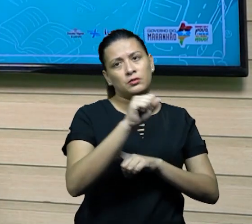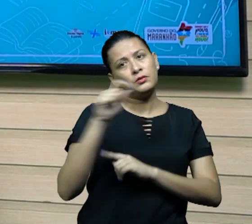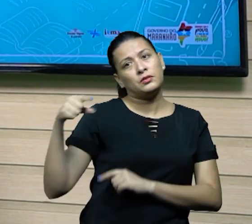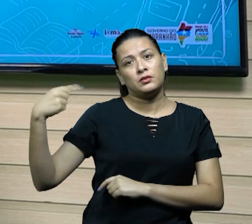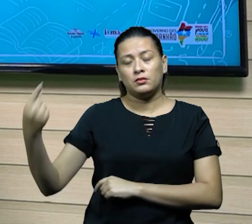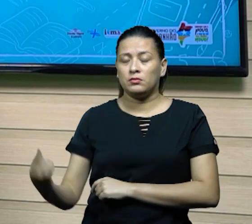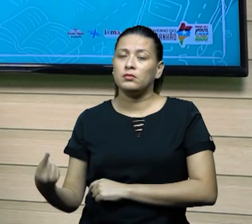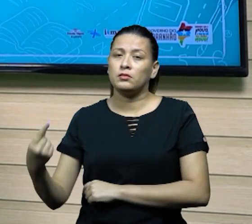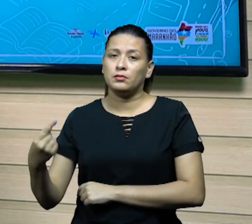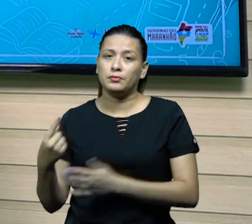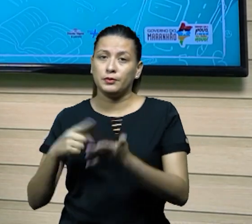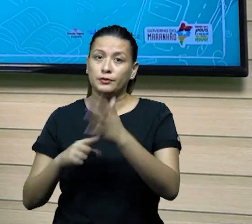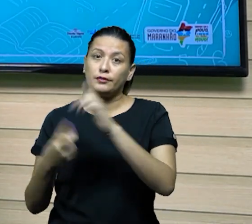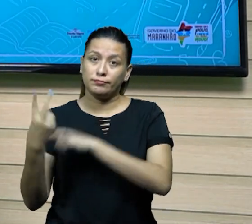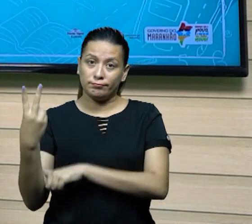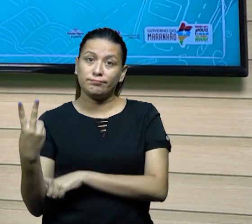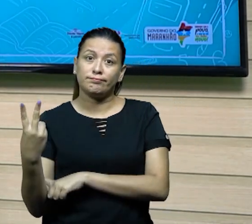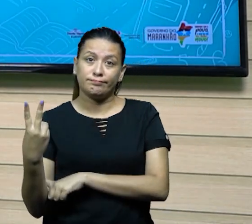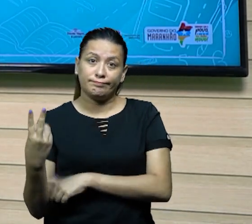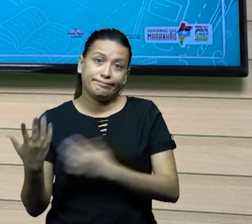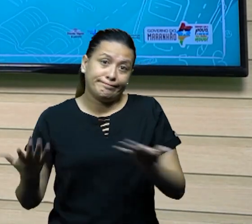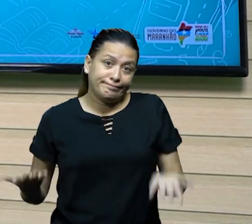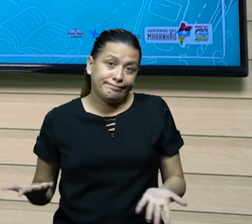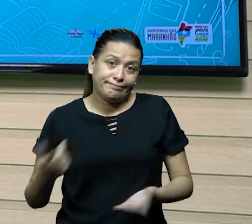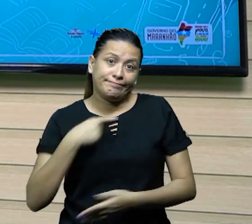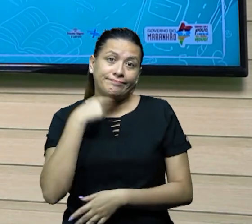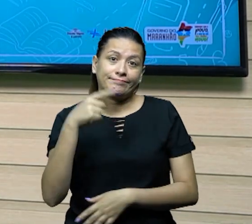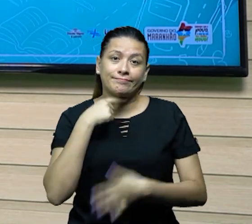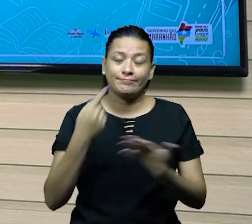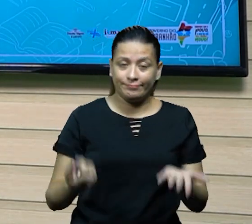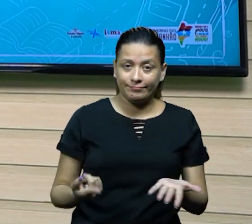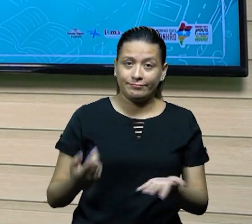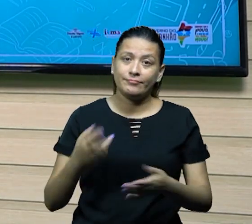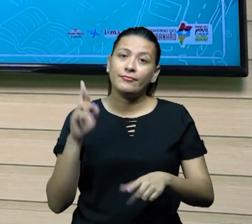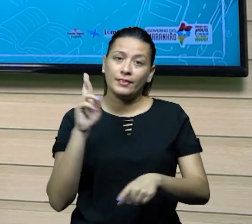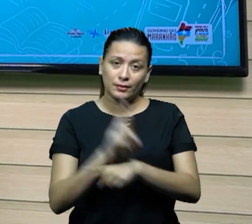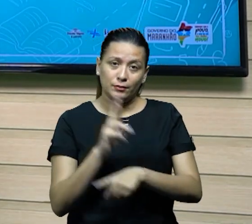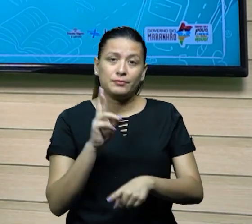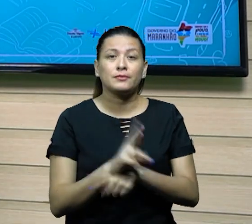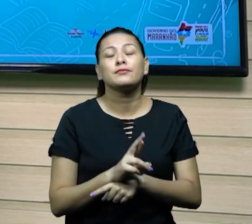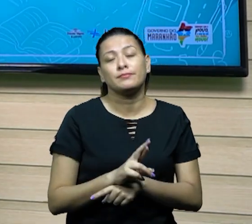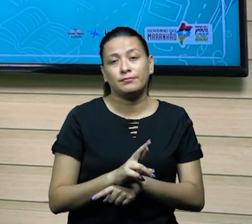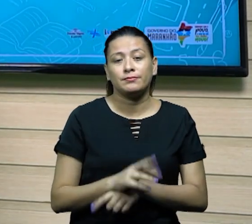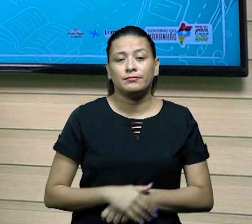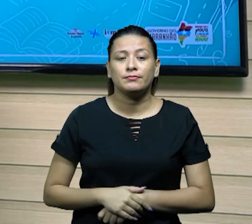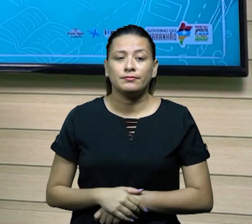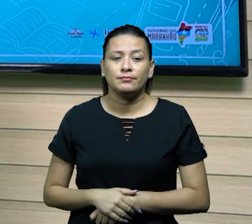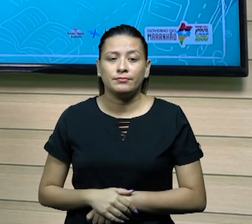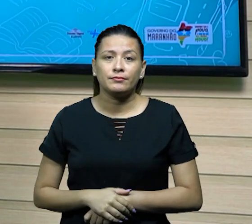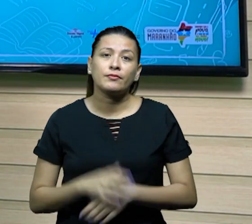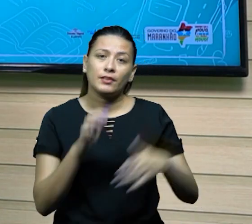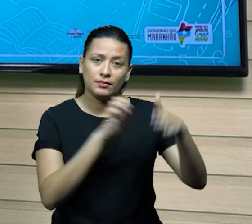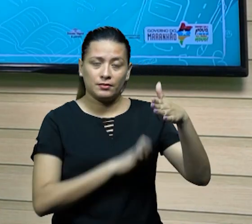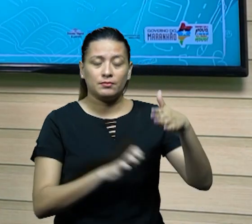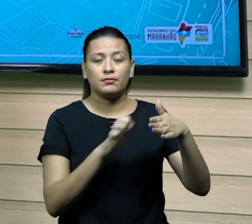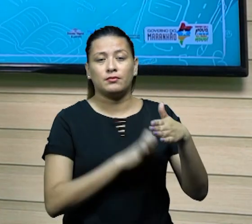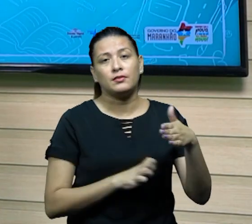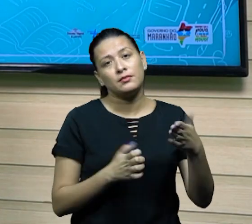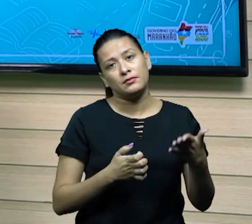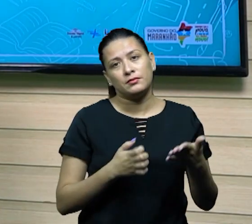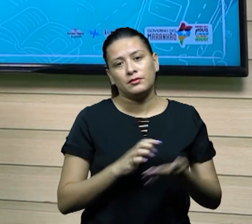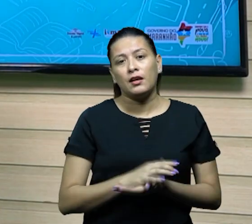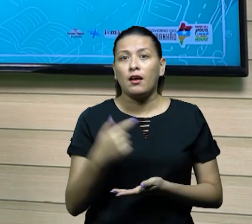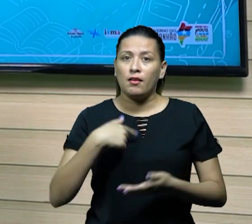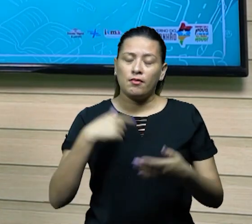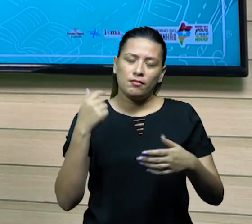8 e no bimestre seguinte eu tirar 2. Não adiantou, eu vou acabar ficando de recuperação. A mesma coisa na empresa. Não